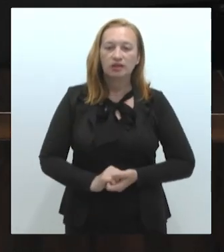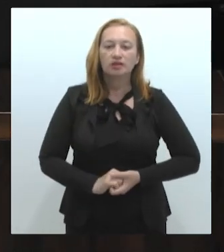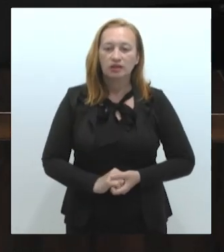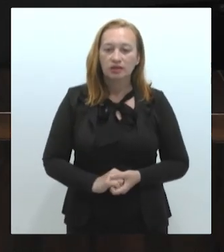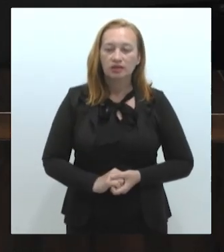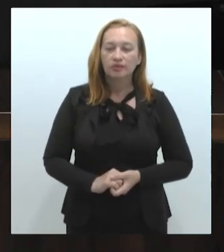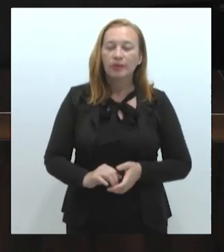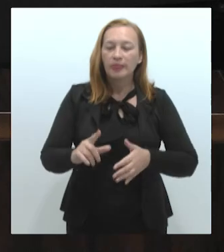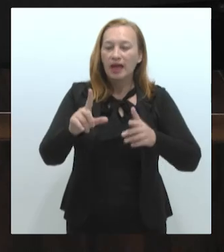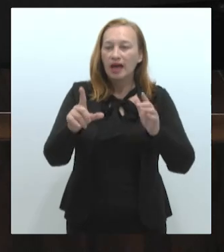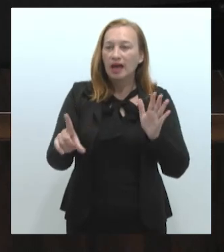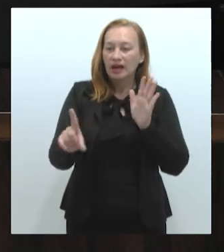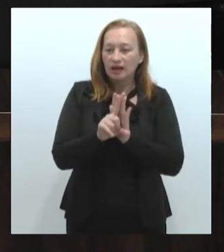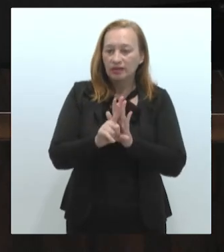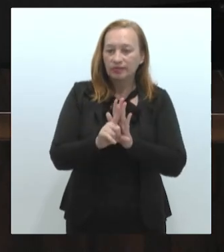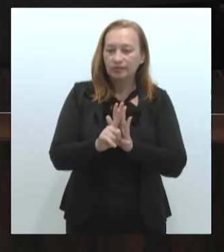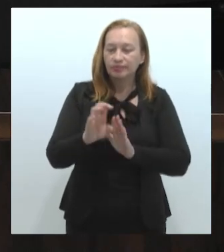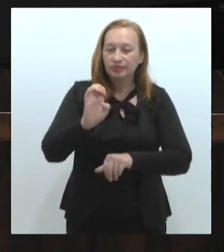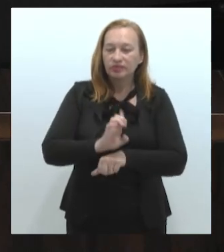lei estadual número